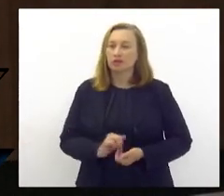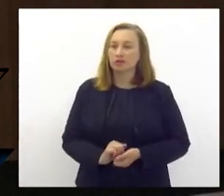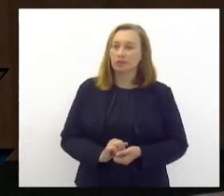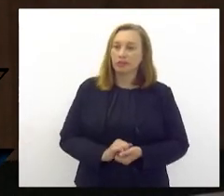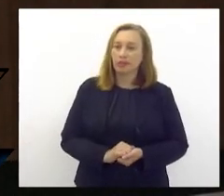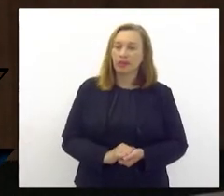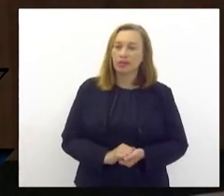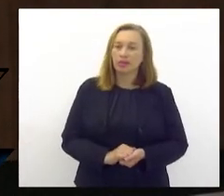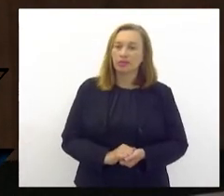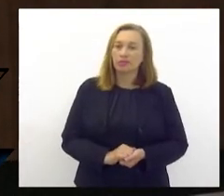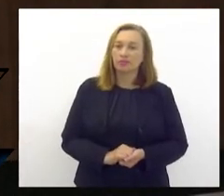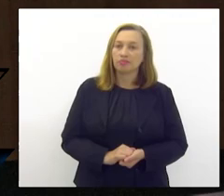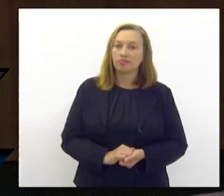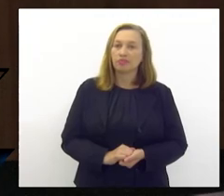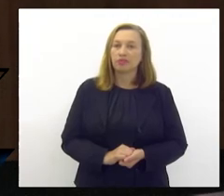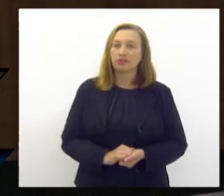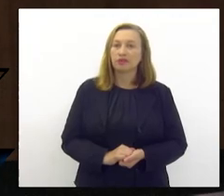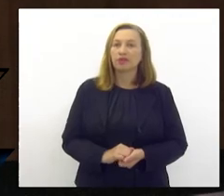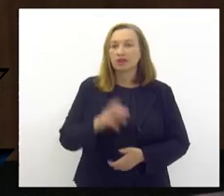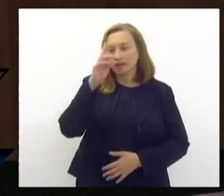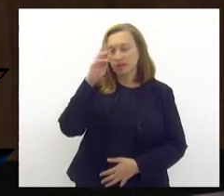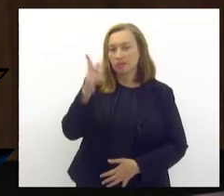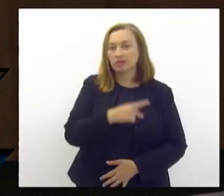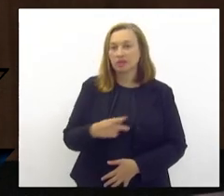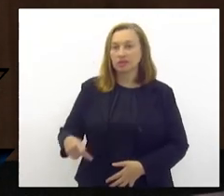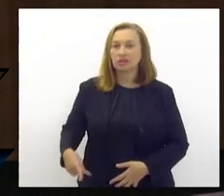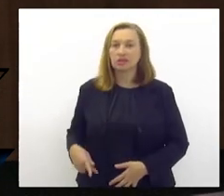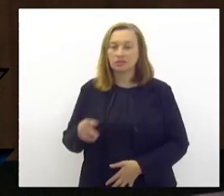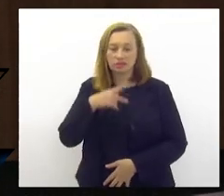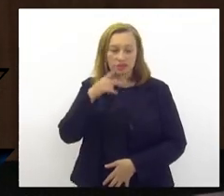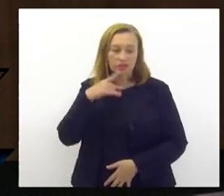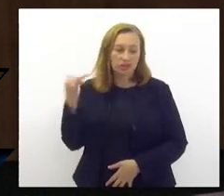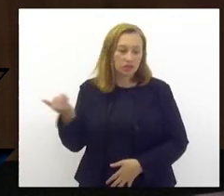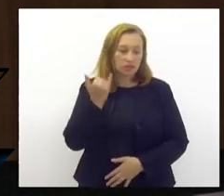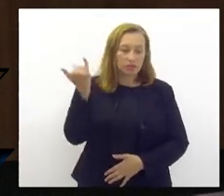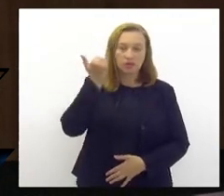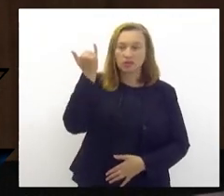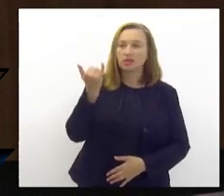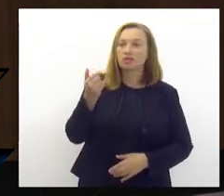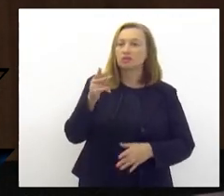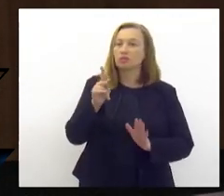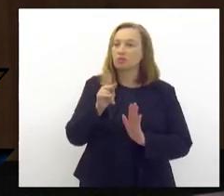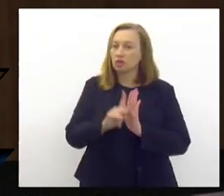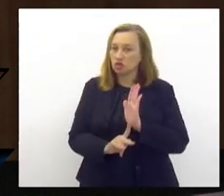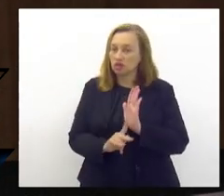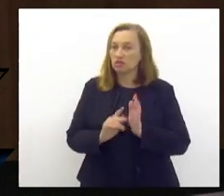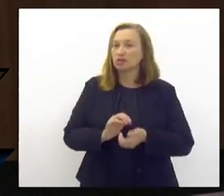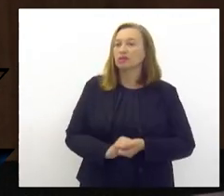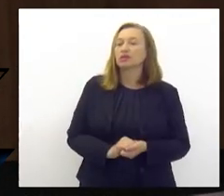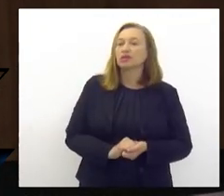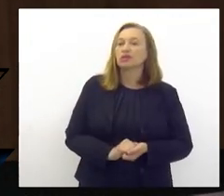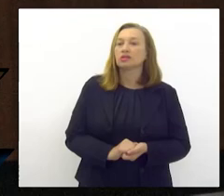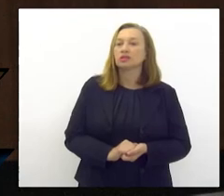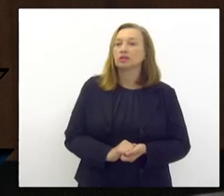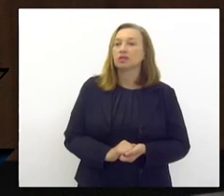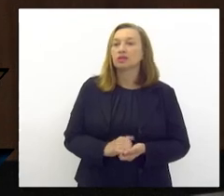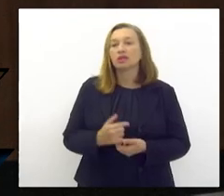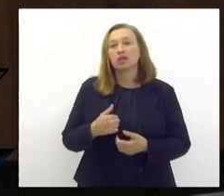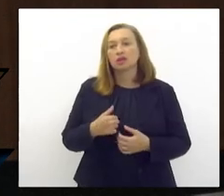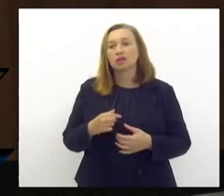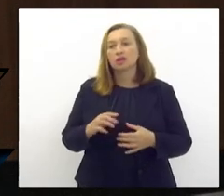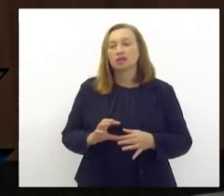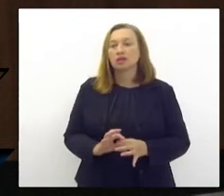periféricas. E, considerando, presidente, a relevância desse projeto, eu estou